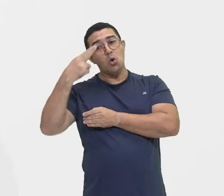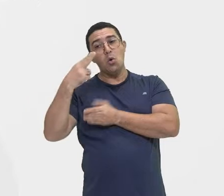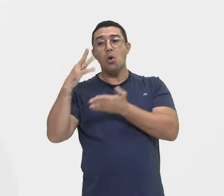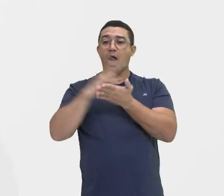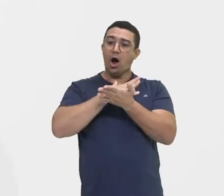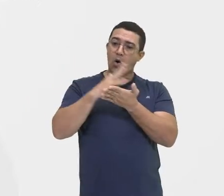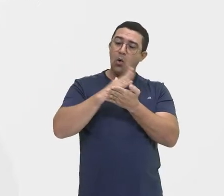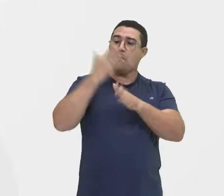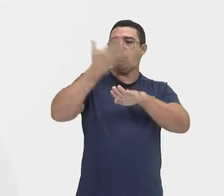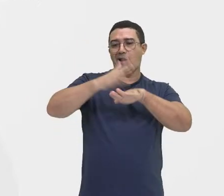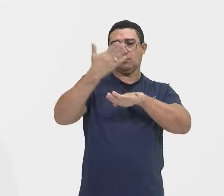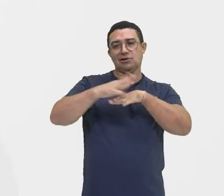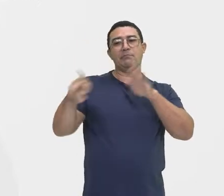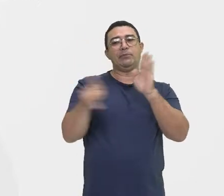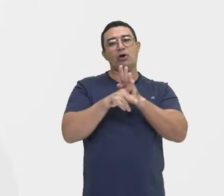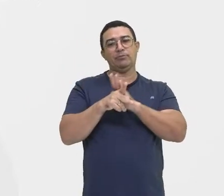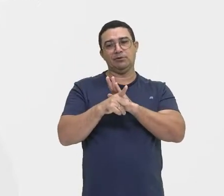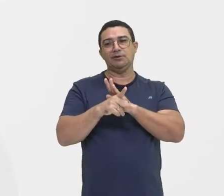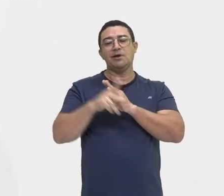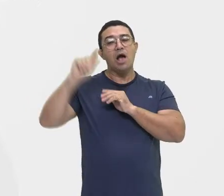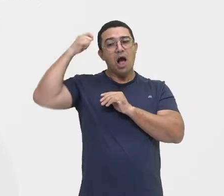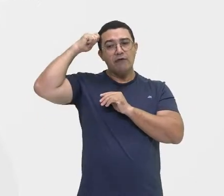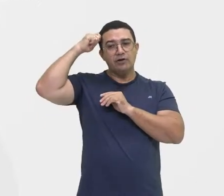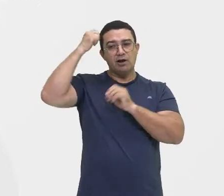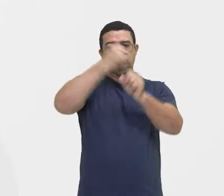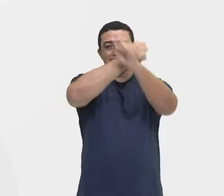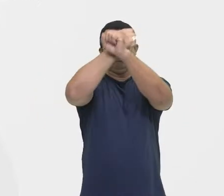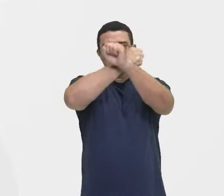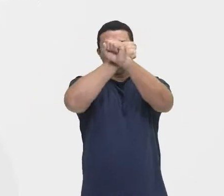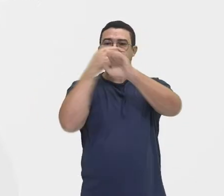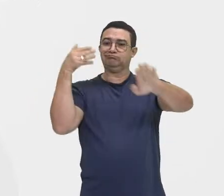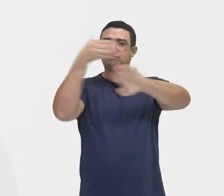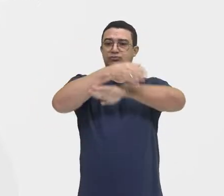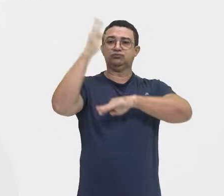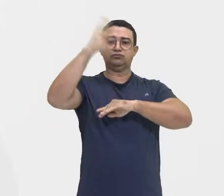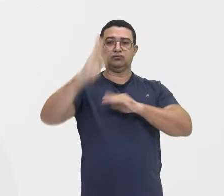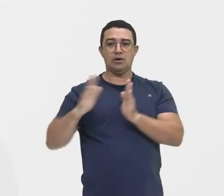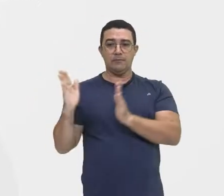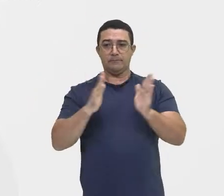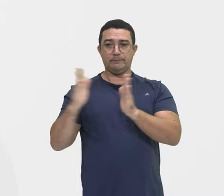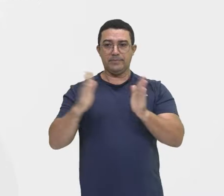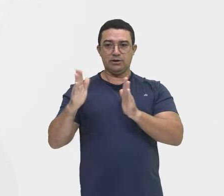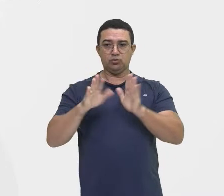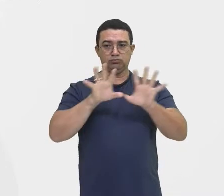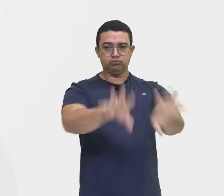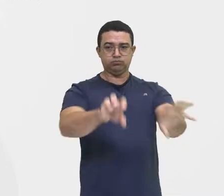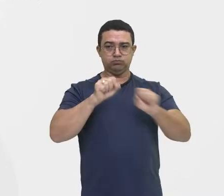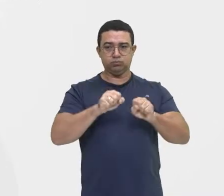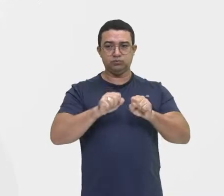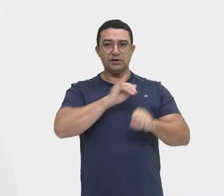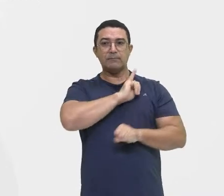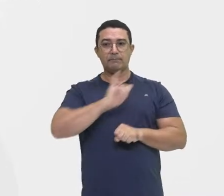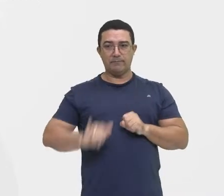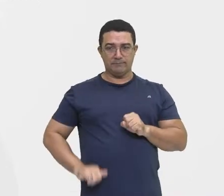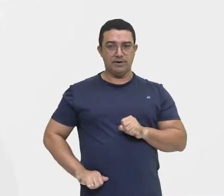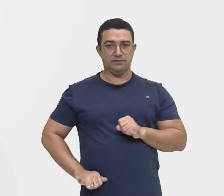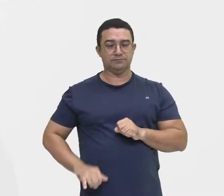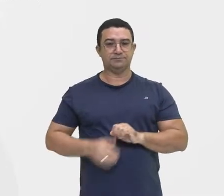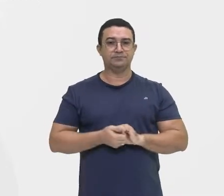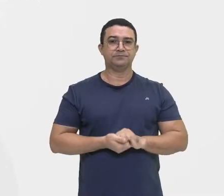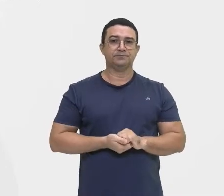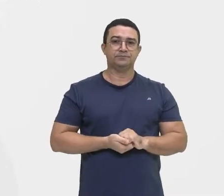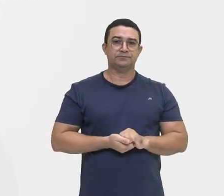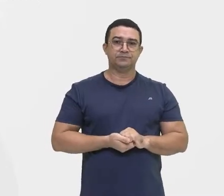desenvolvida pelos africanos escravizados que vieram para o Brasil durante o período colonial e imperial. Elas expressam a